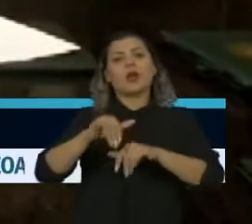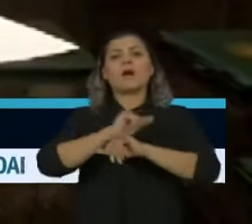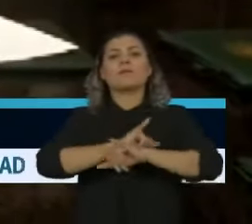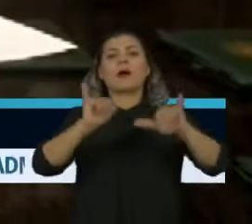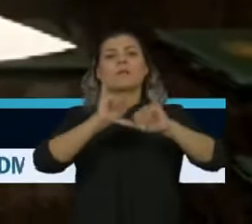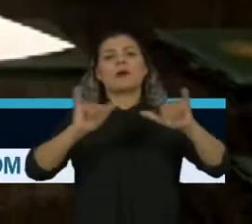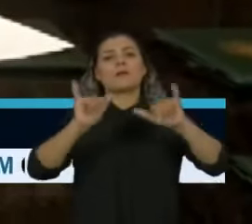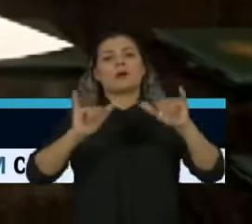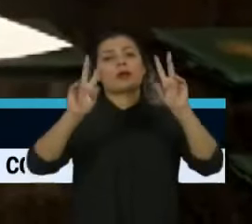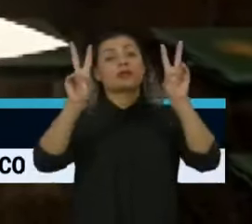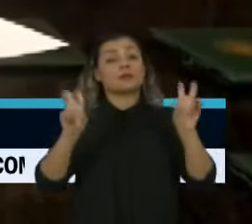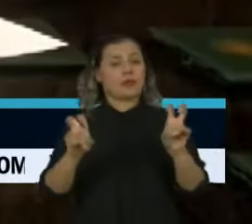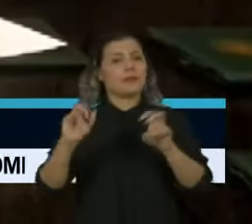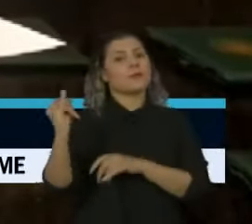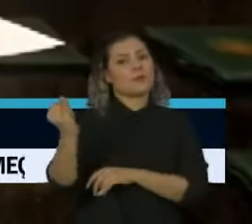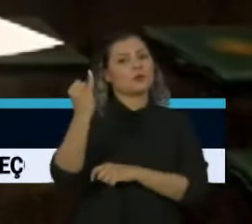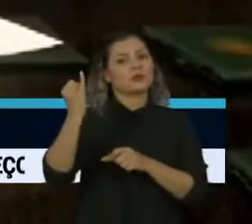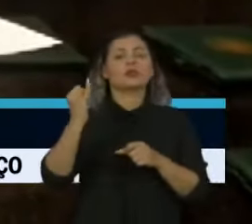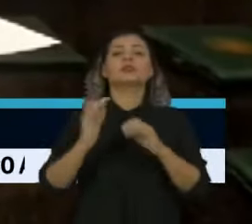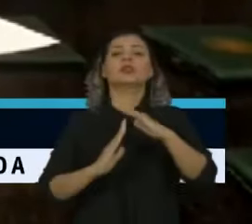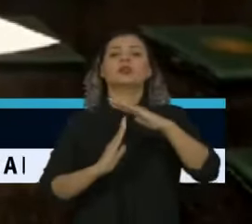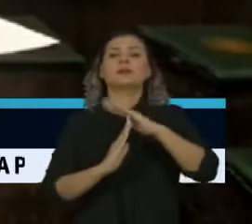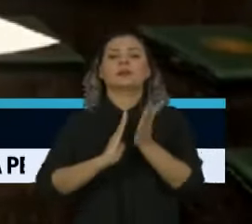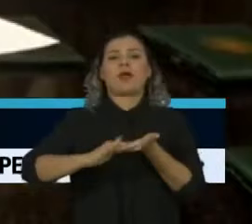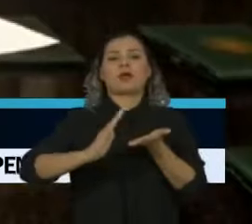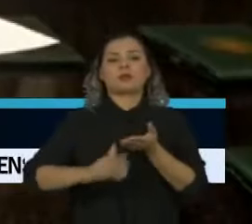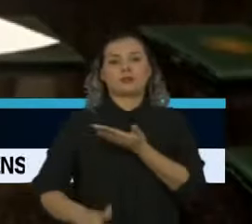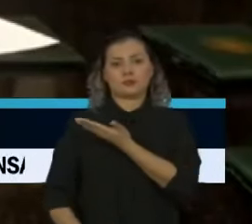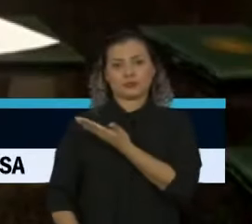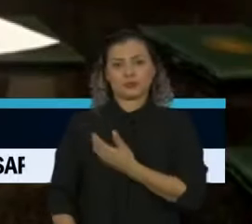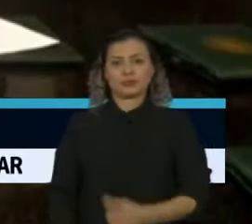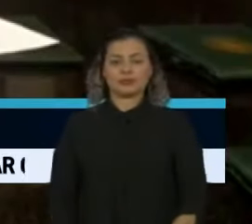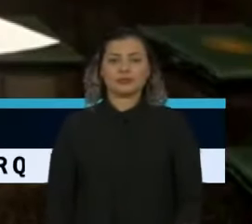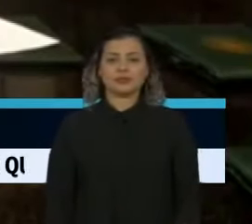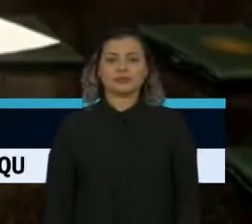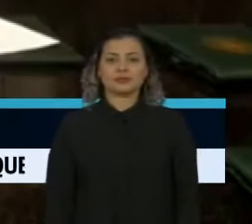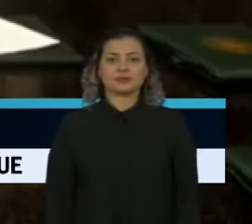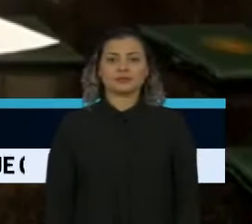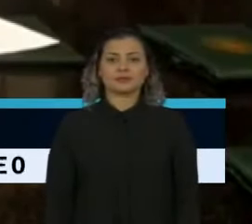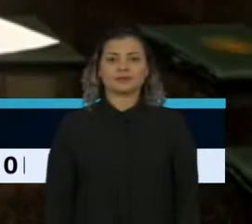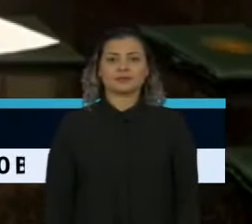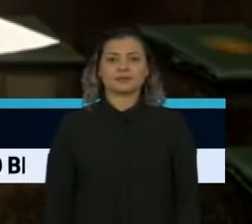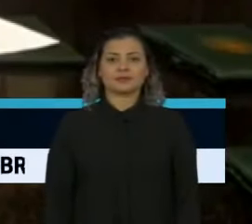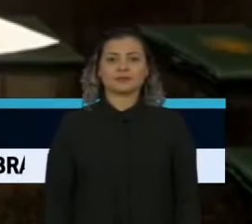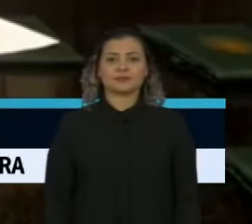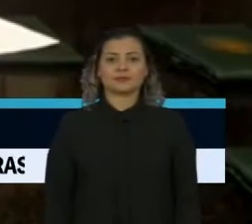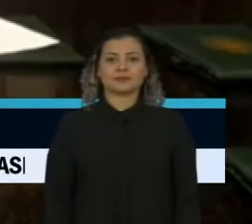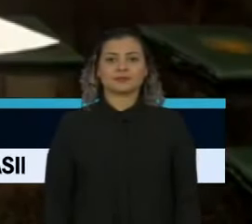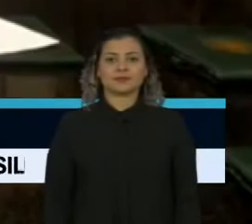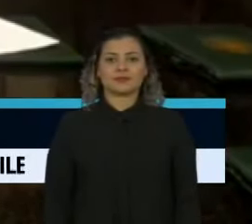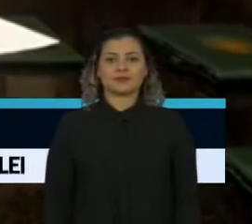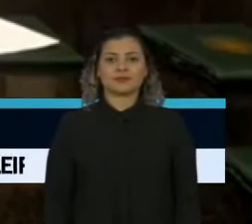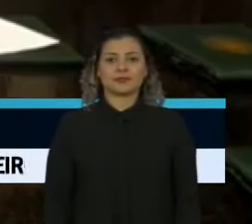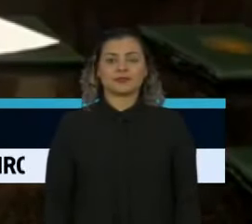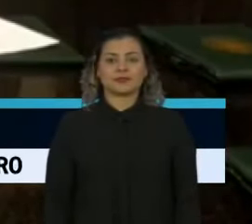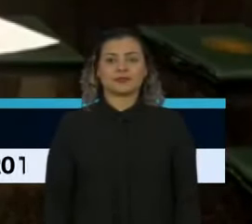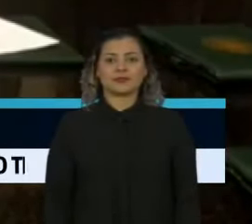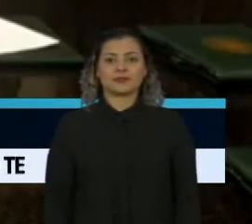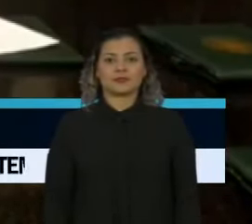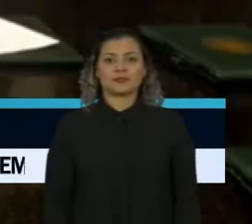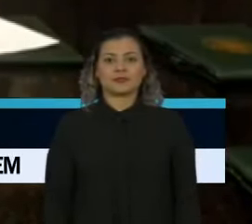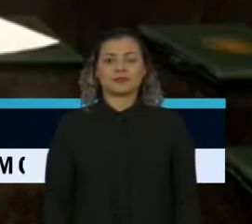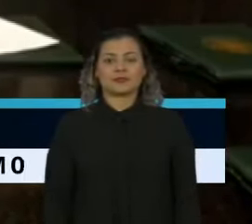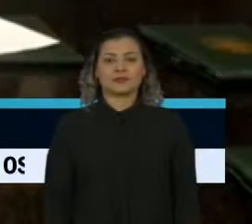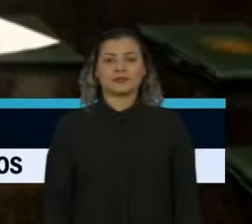ele relativizou a importância do teto de gastos. A ideia de furar teto existe, o pessoal debate, qual o problema? Presidente,